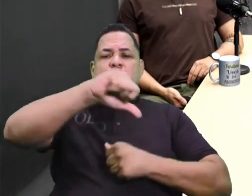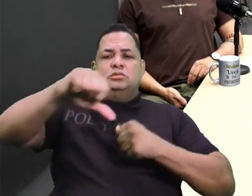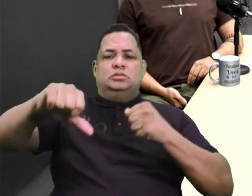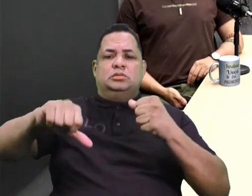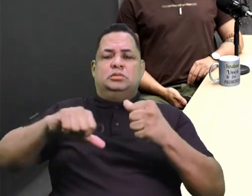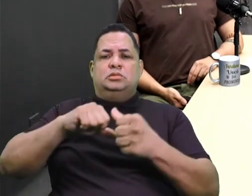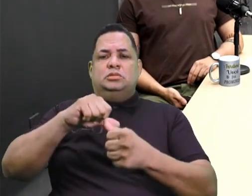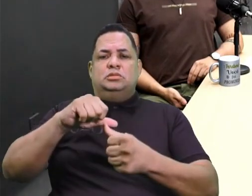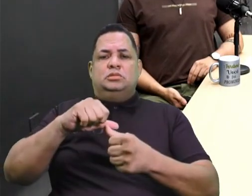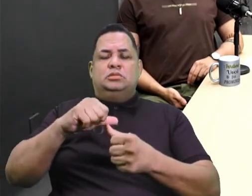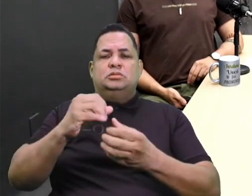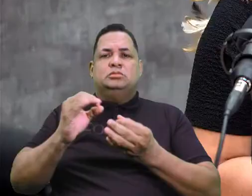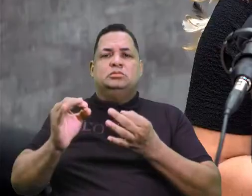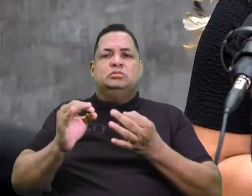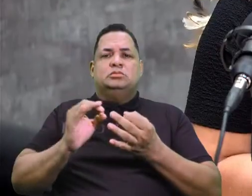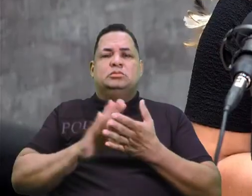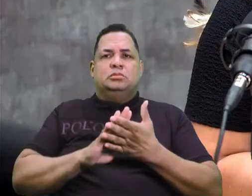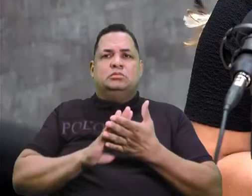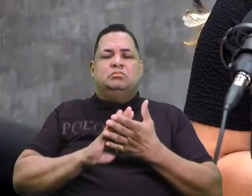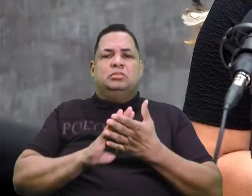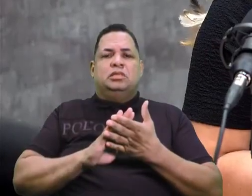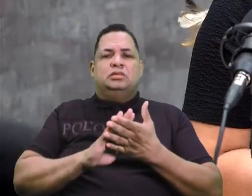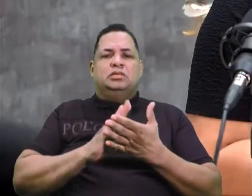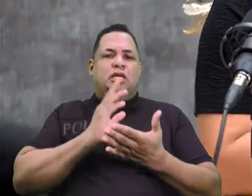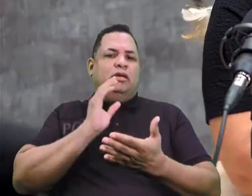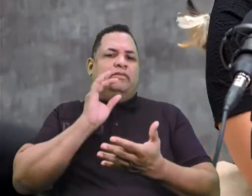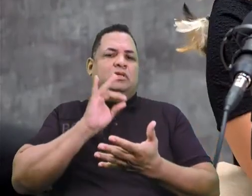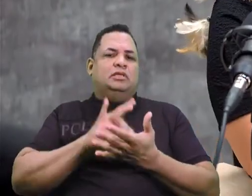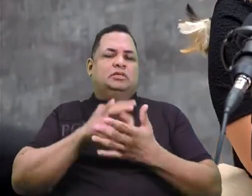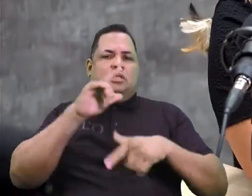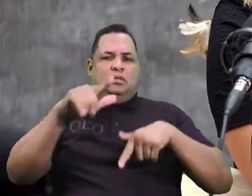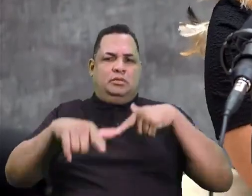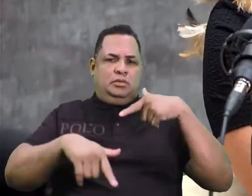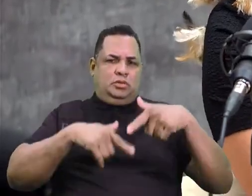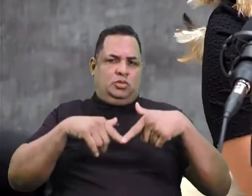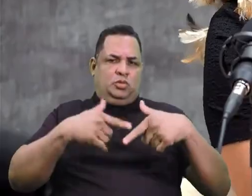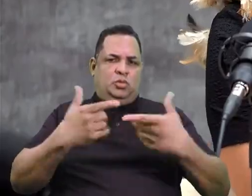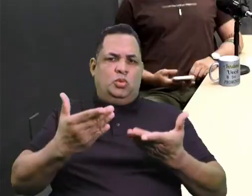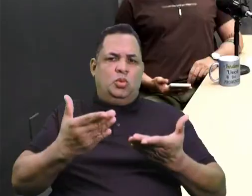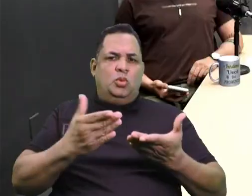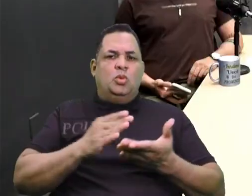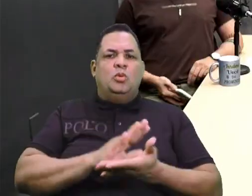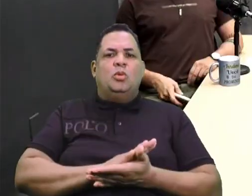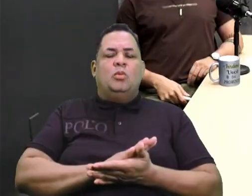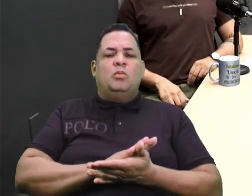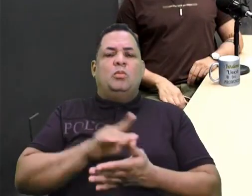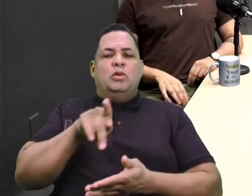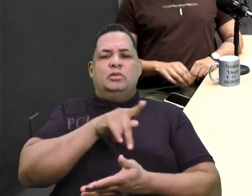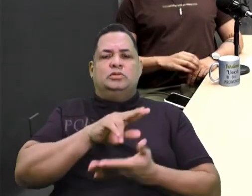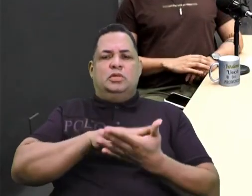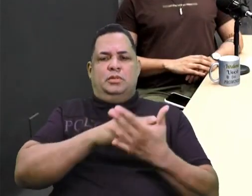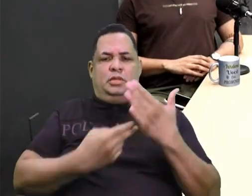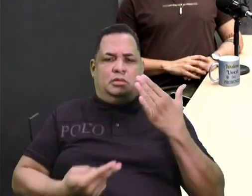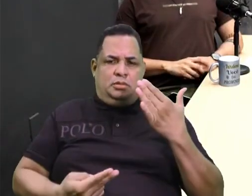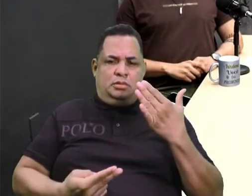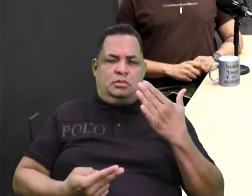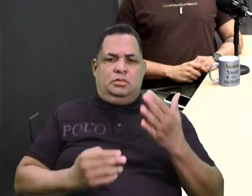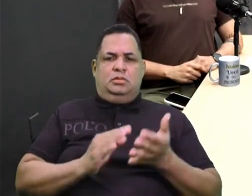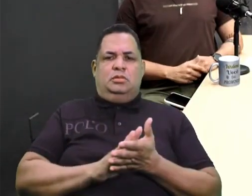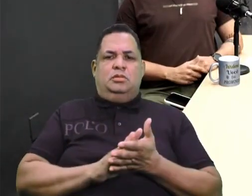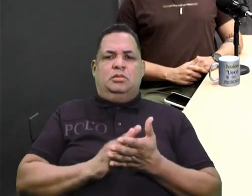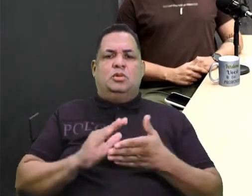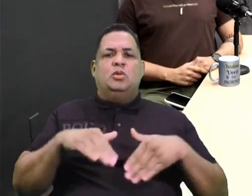viu atuando como professora bilíngue, na verdade. Nesse momento de... Não, ainda não. Ainda não? Ainda não. Quando você estava